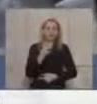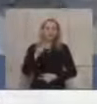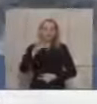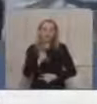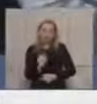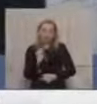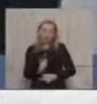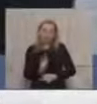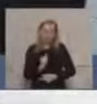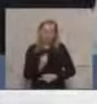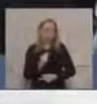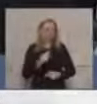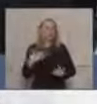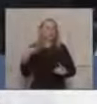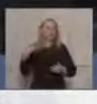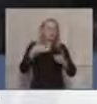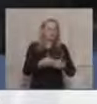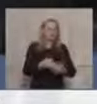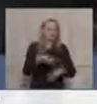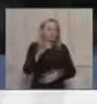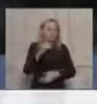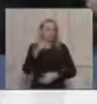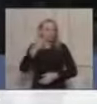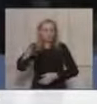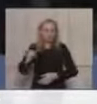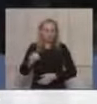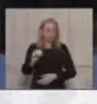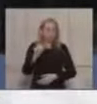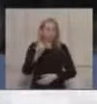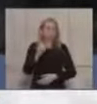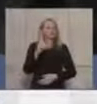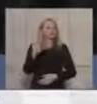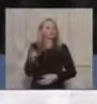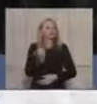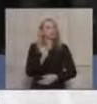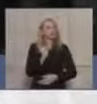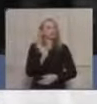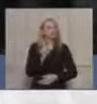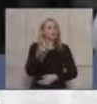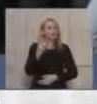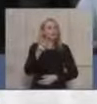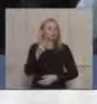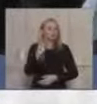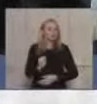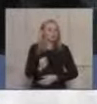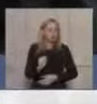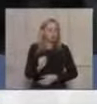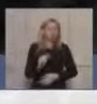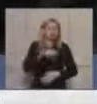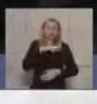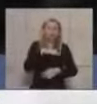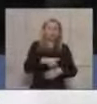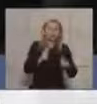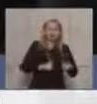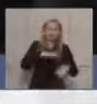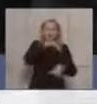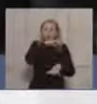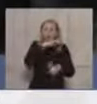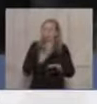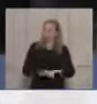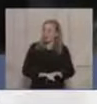sem sinalização, sem acostamento, né? Totalmente acabada, sem conservação nenhuma. E o que me deixou estarrecido é